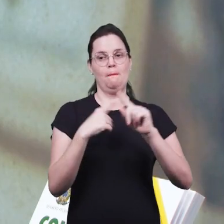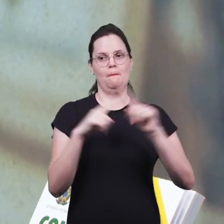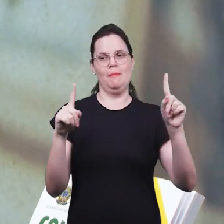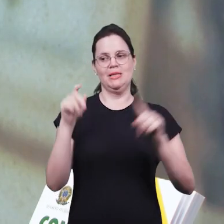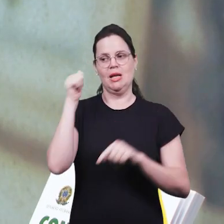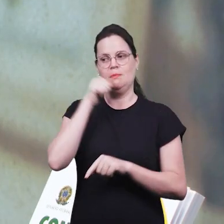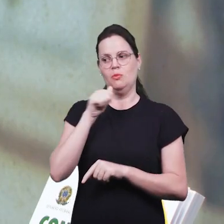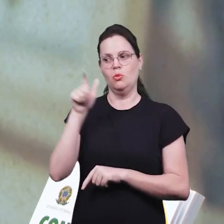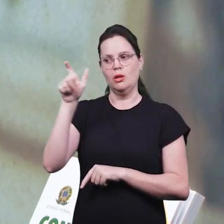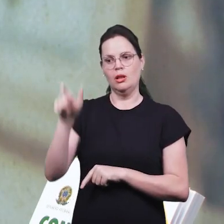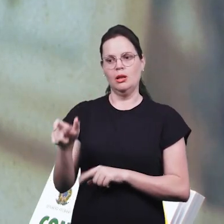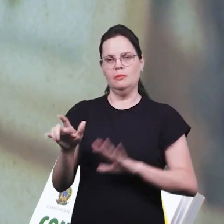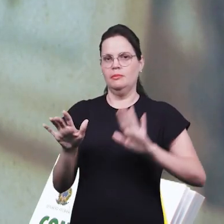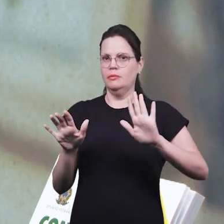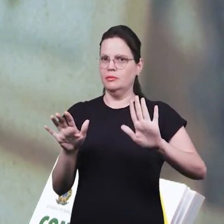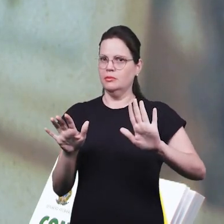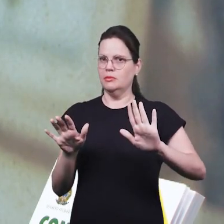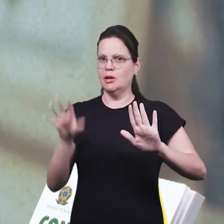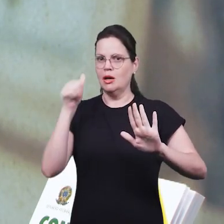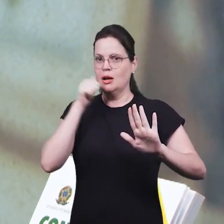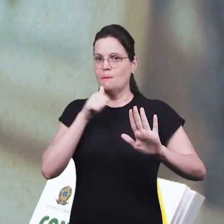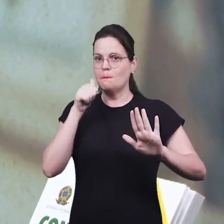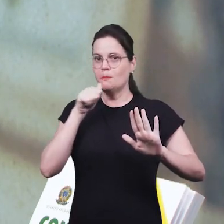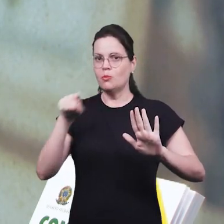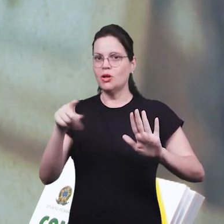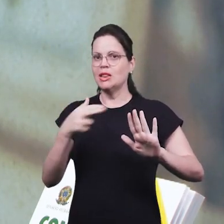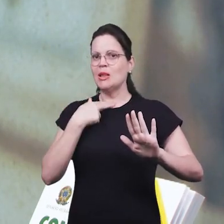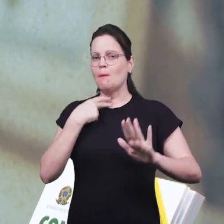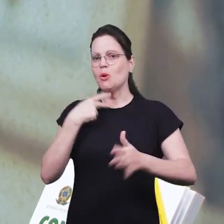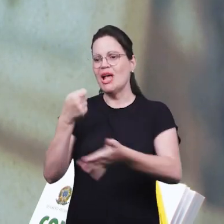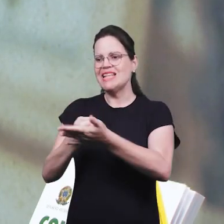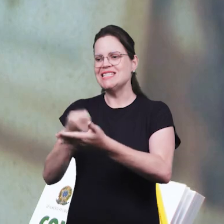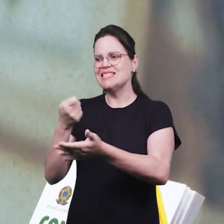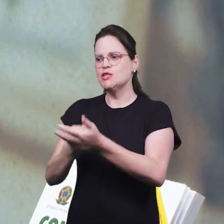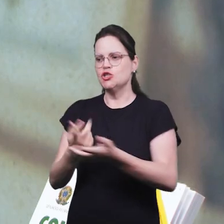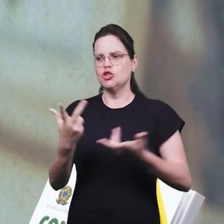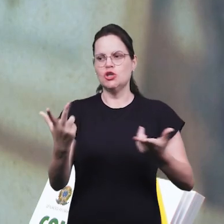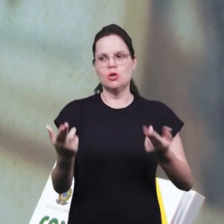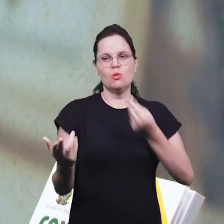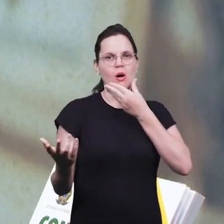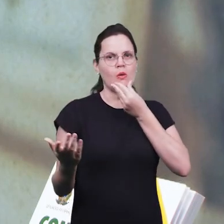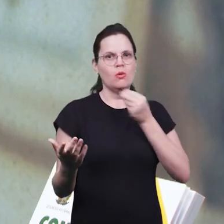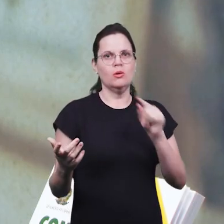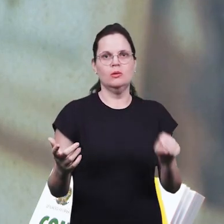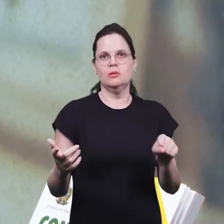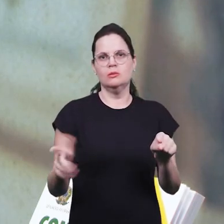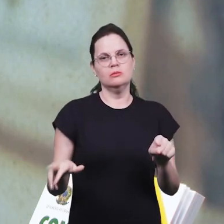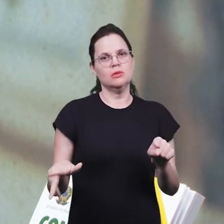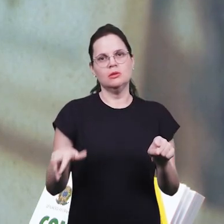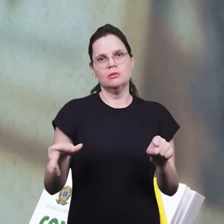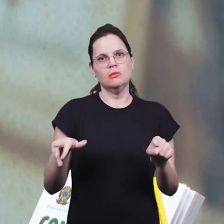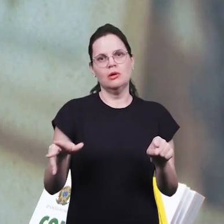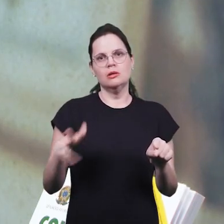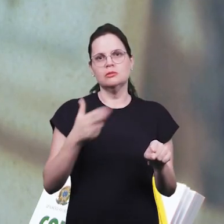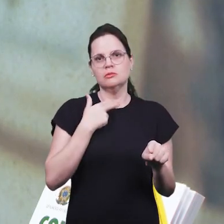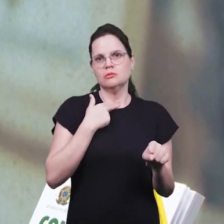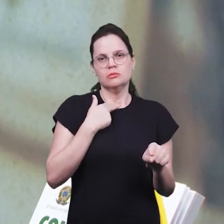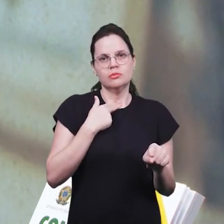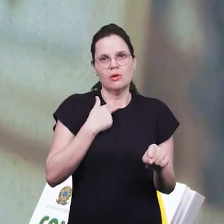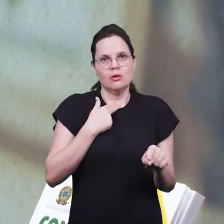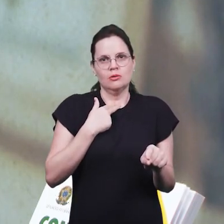pera lá, a mulher não pode ter o mesmo nível de exigência, as mesmas circunstâncias e condições